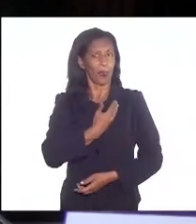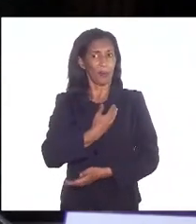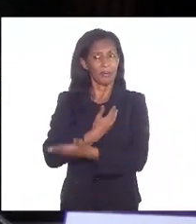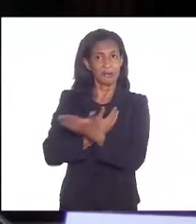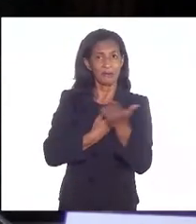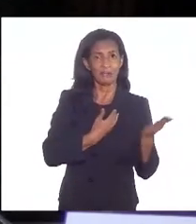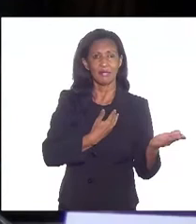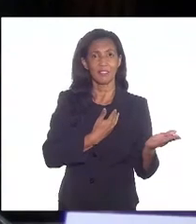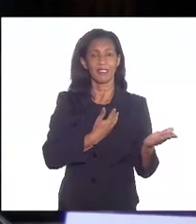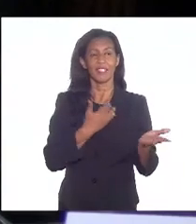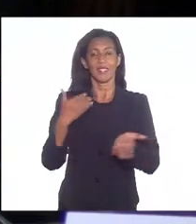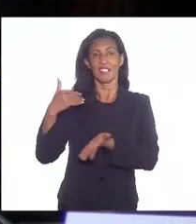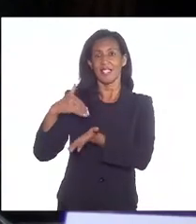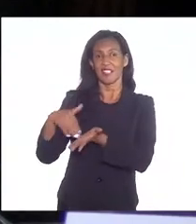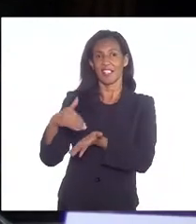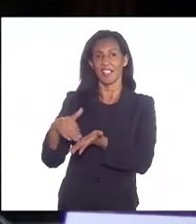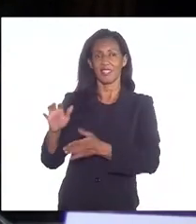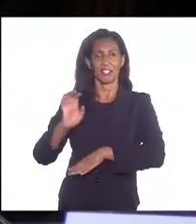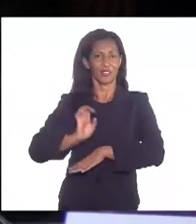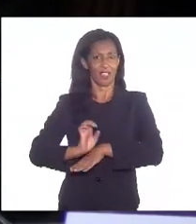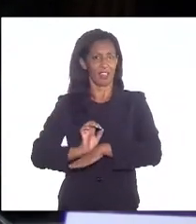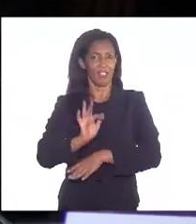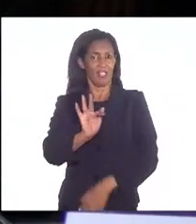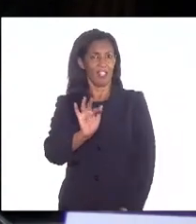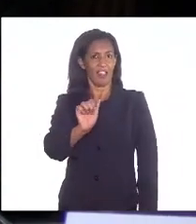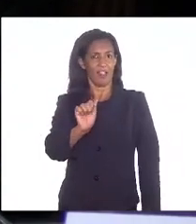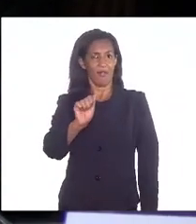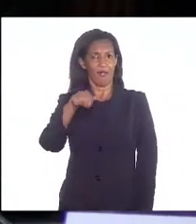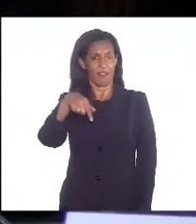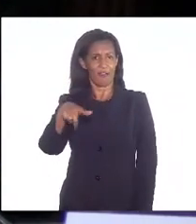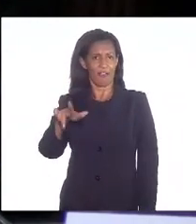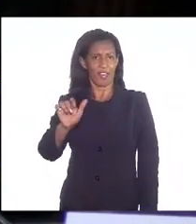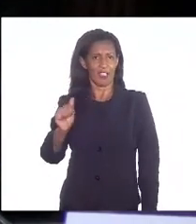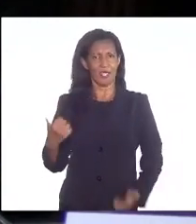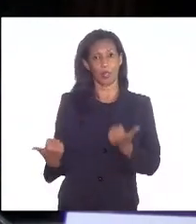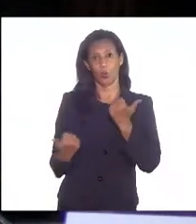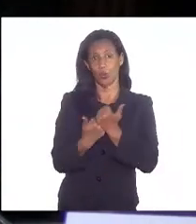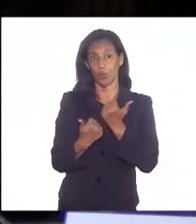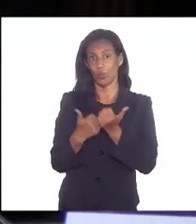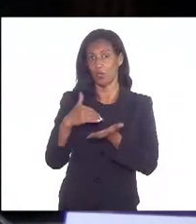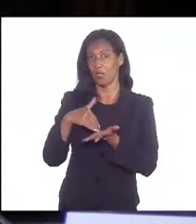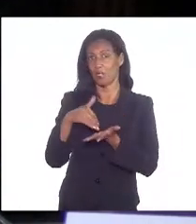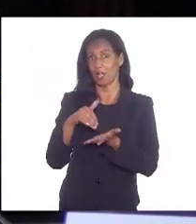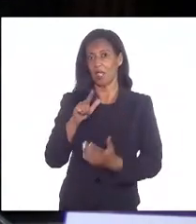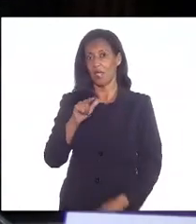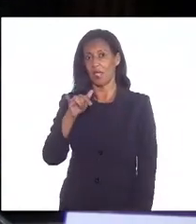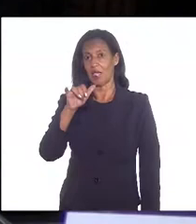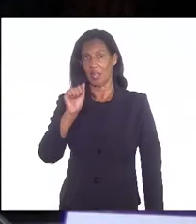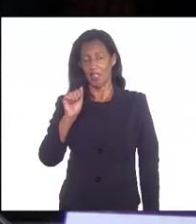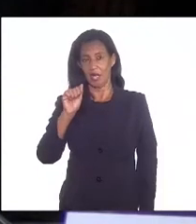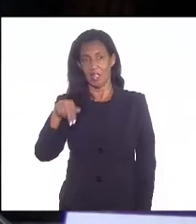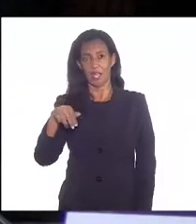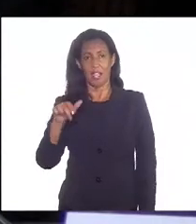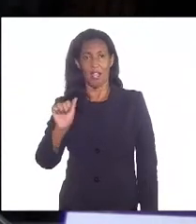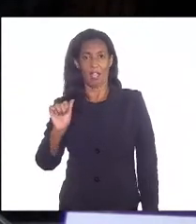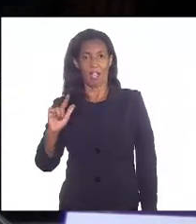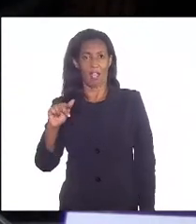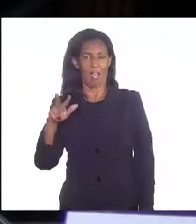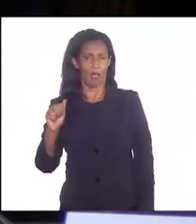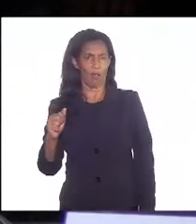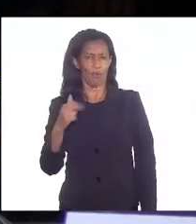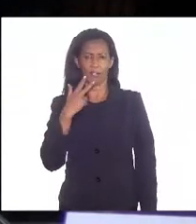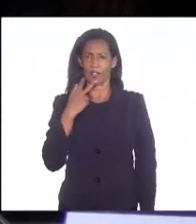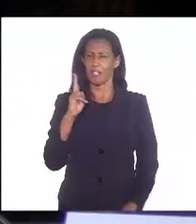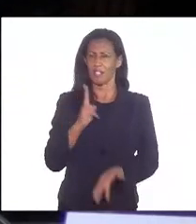companheiras da Secretaria de Estado de Fazenda, na figura da minha subsecretária, Lilian Alves, e dizer que é sempre